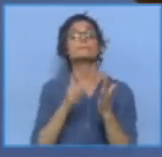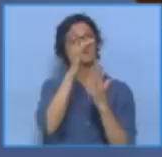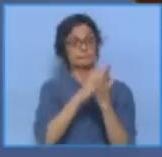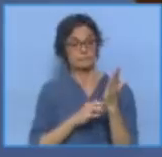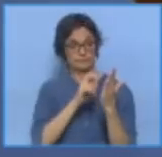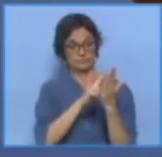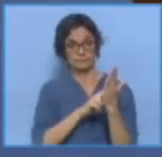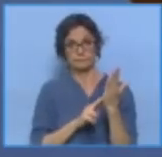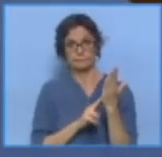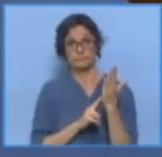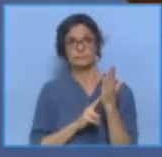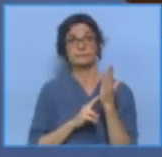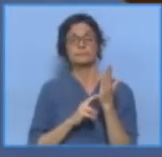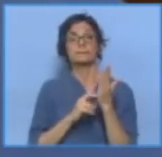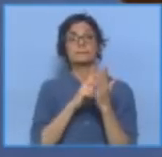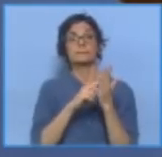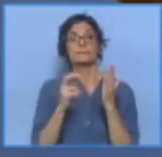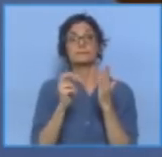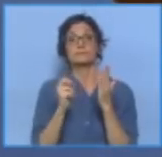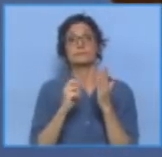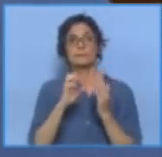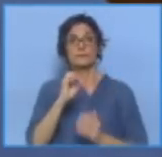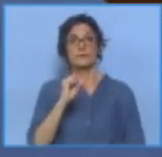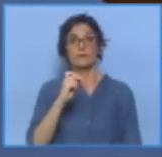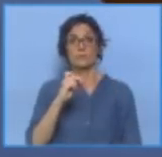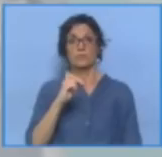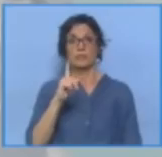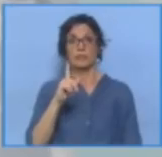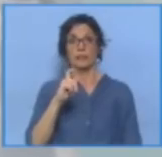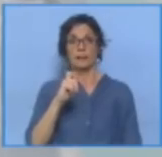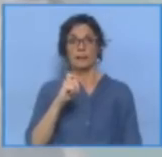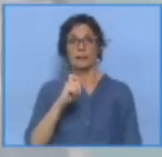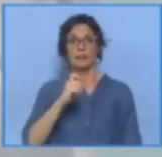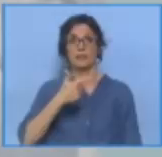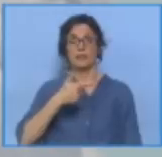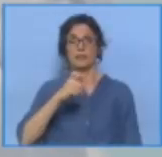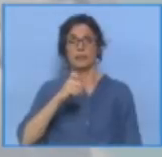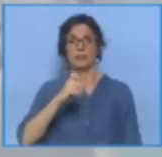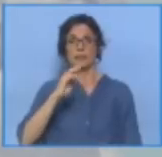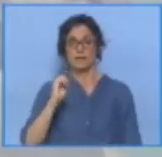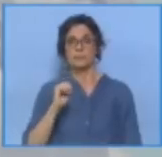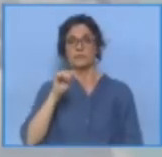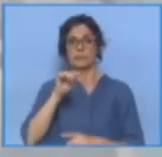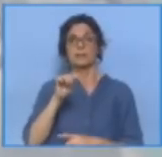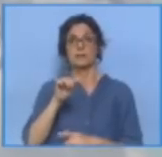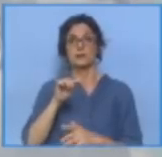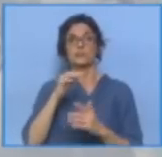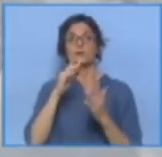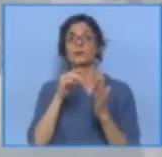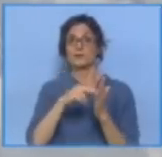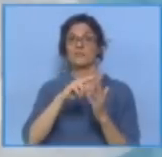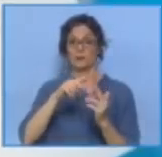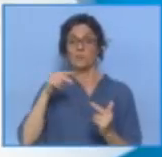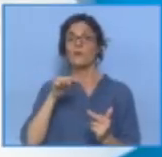aos Gálatas, apresenta-nos então, lá está o batismo,